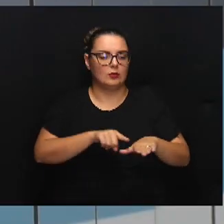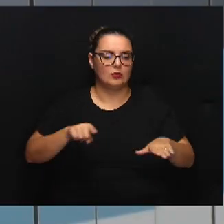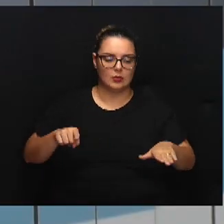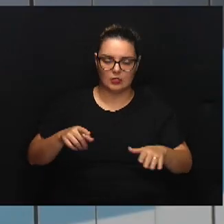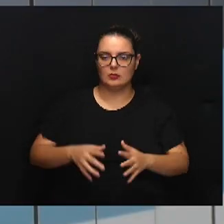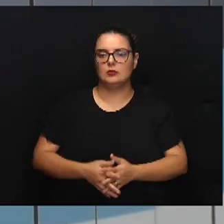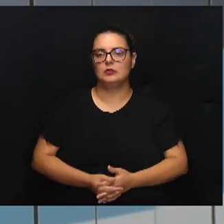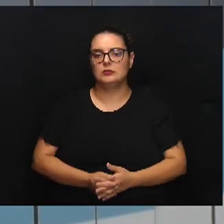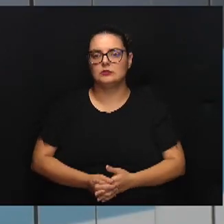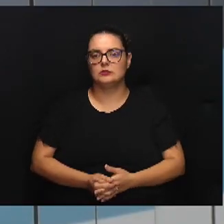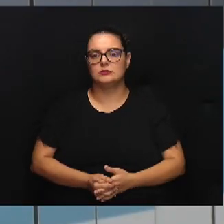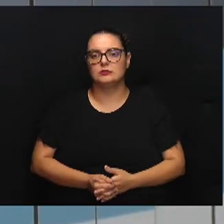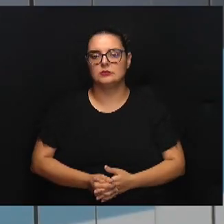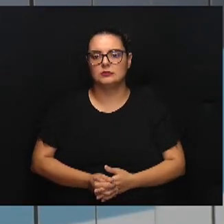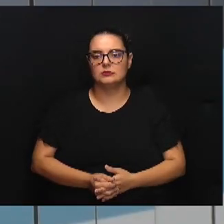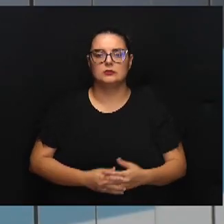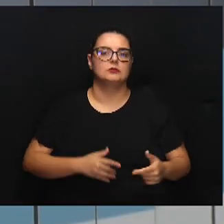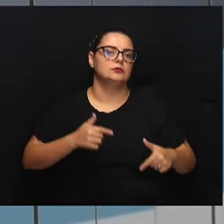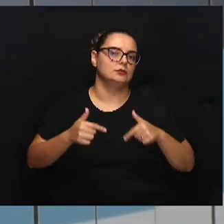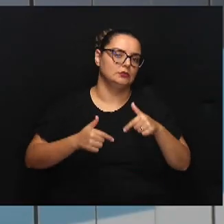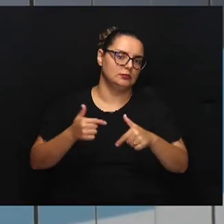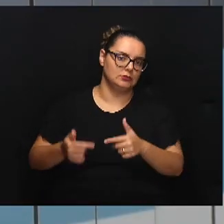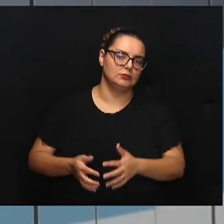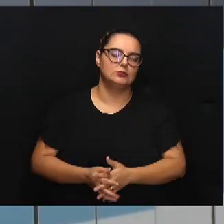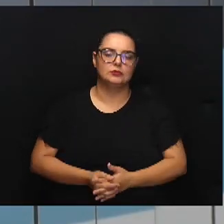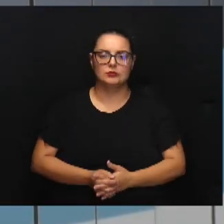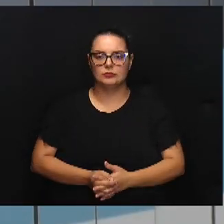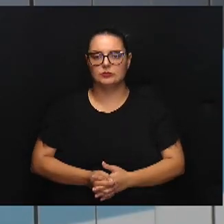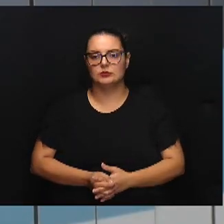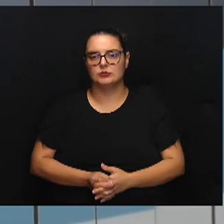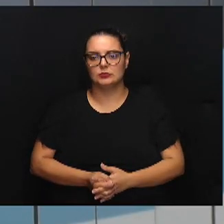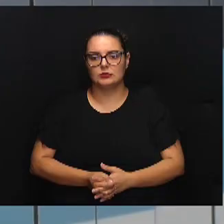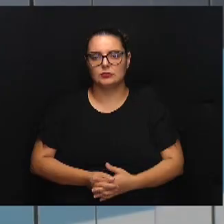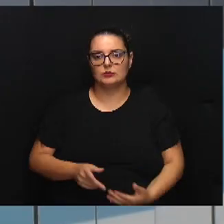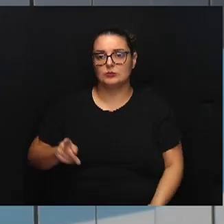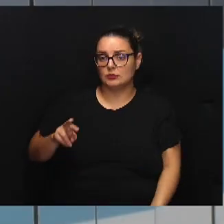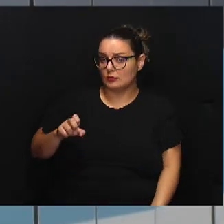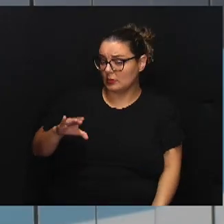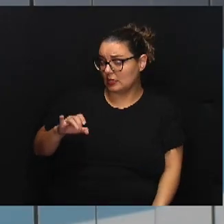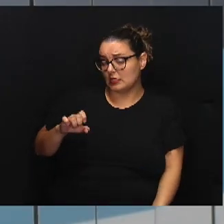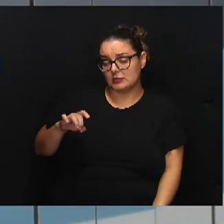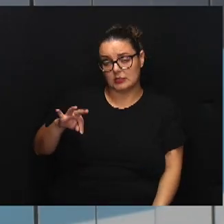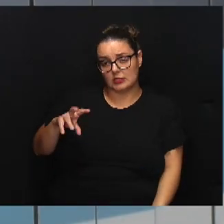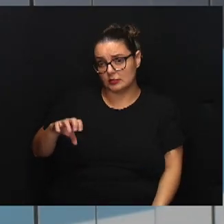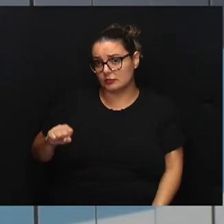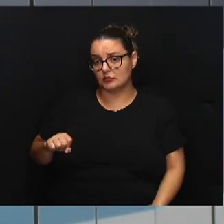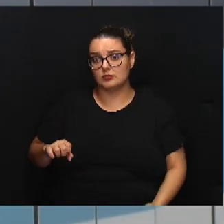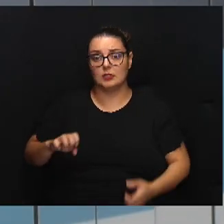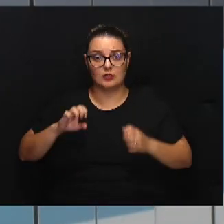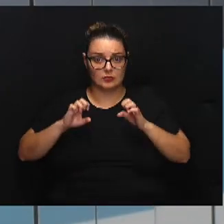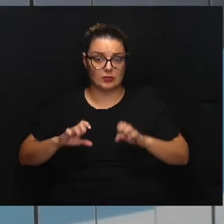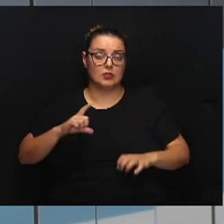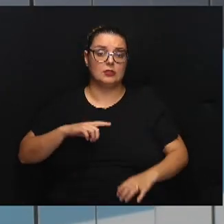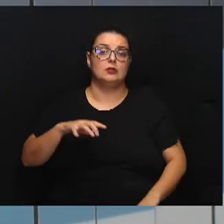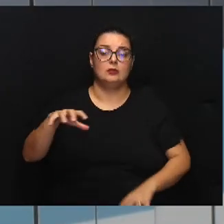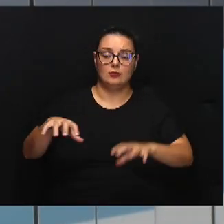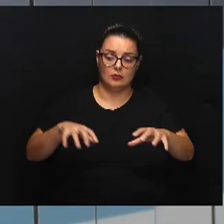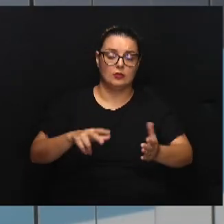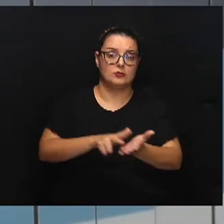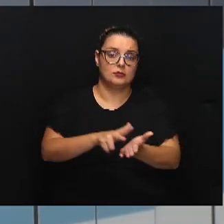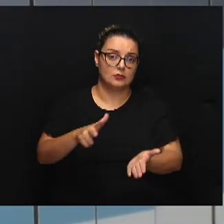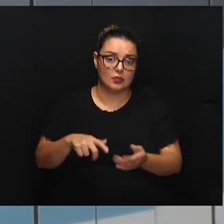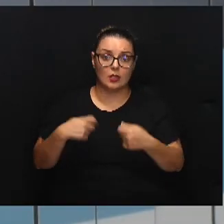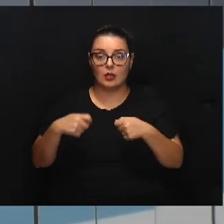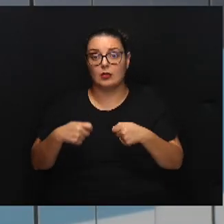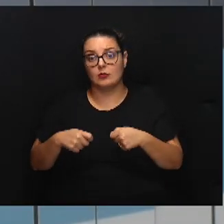desse trabalho, né, dos preceitos éticos, existem os órgãos de regulação das profissões que precisam